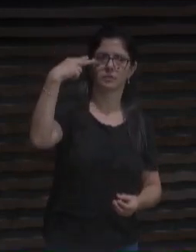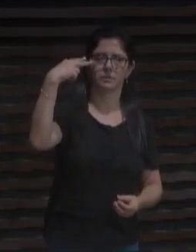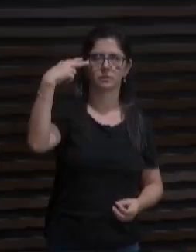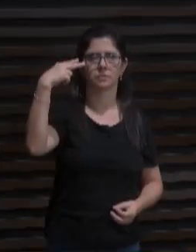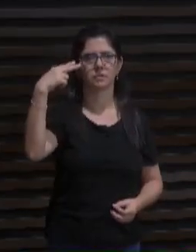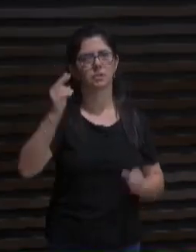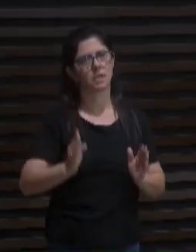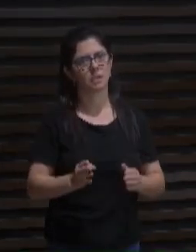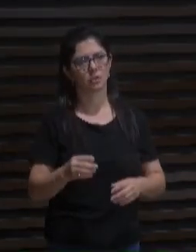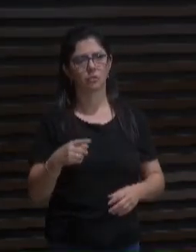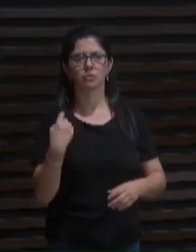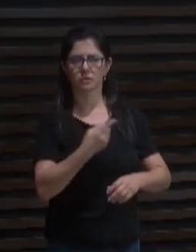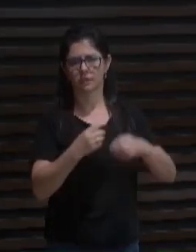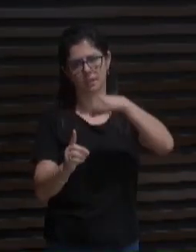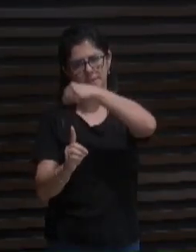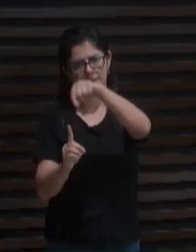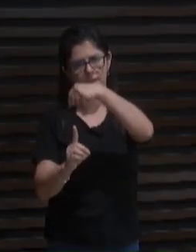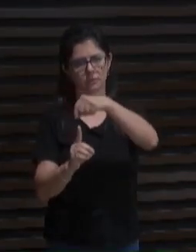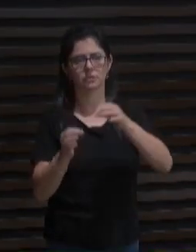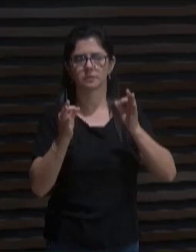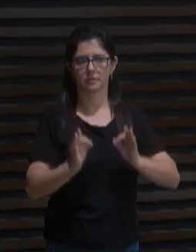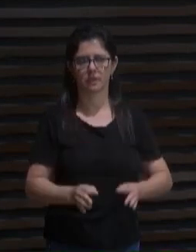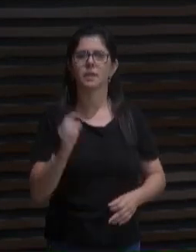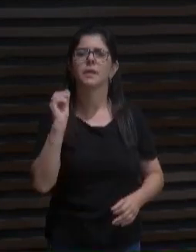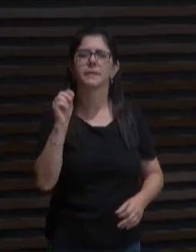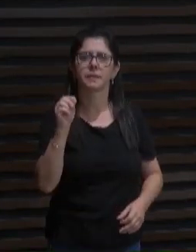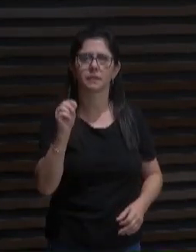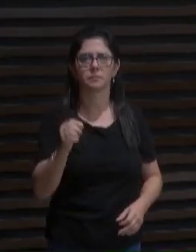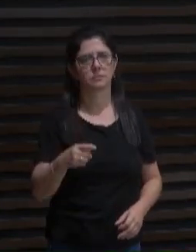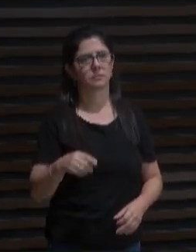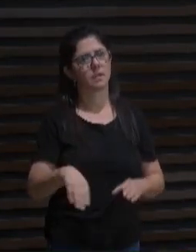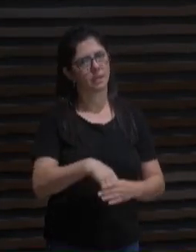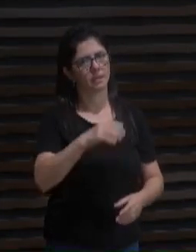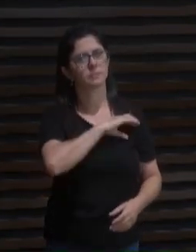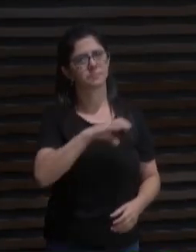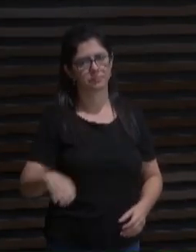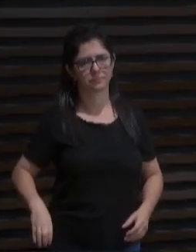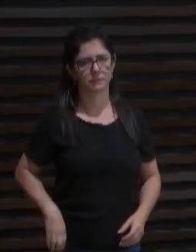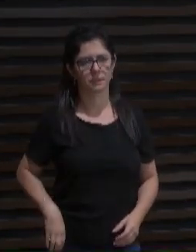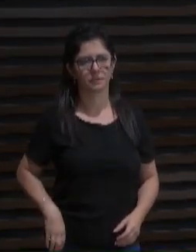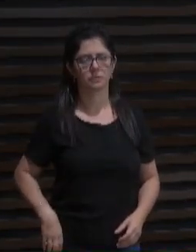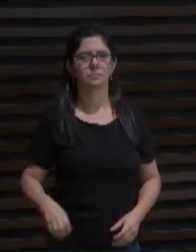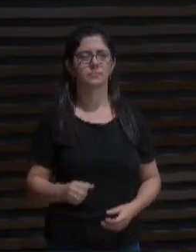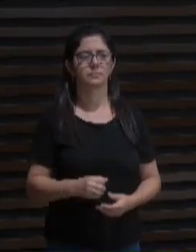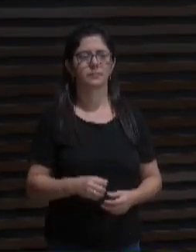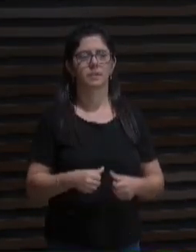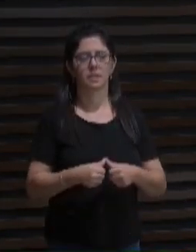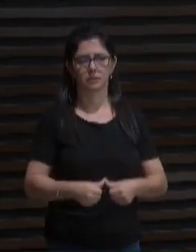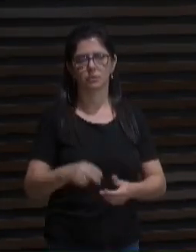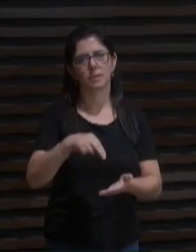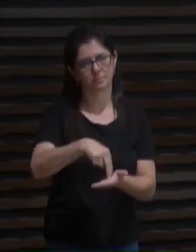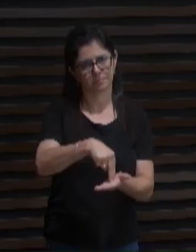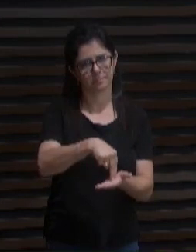e irrepreensíveis. Em quem? Em Cristo. Então isso é posicional. Ah, mas eu tenho um monte de